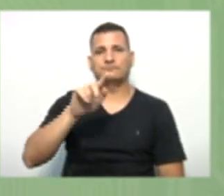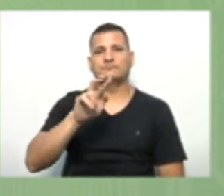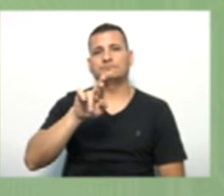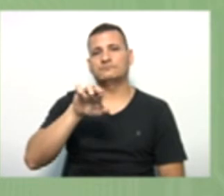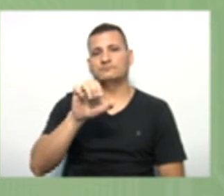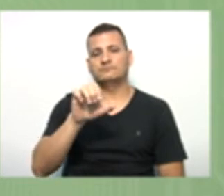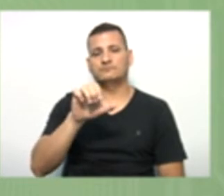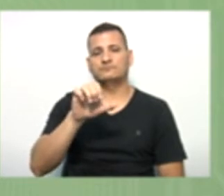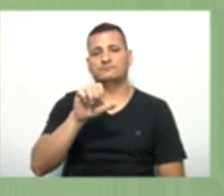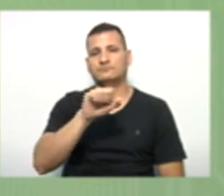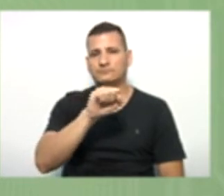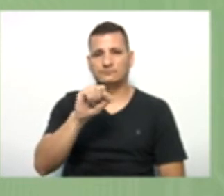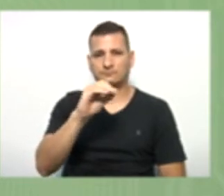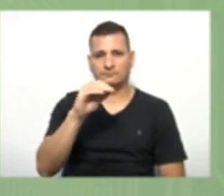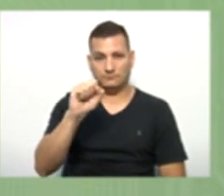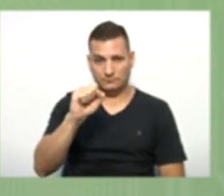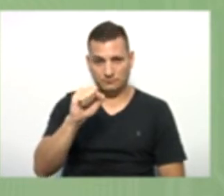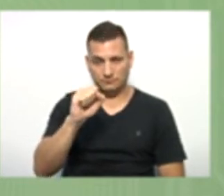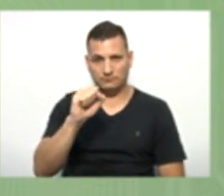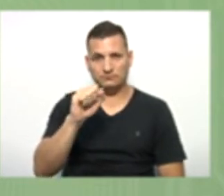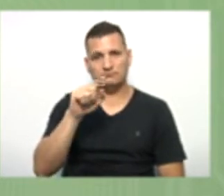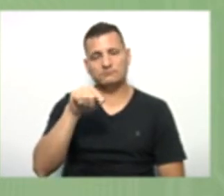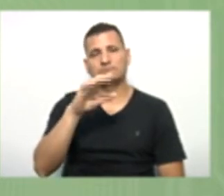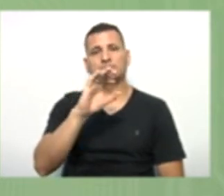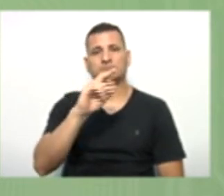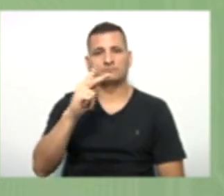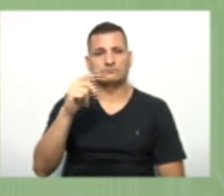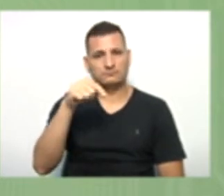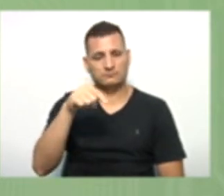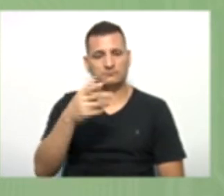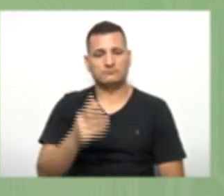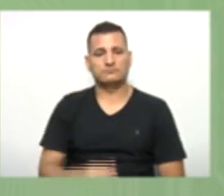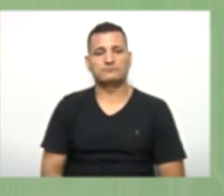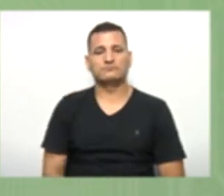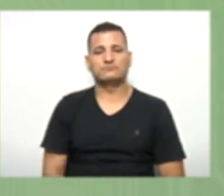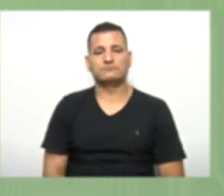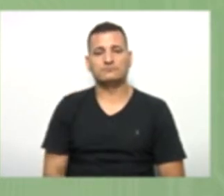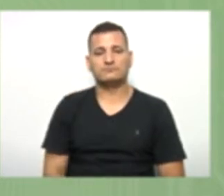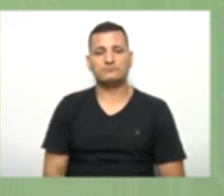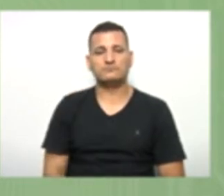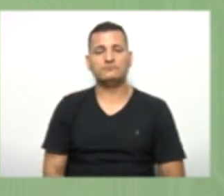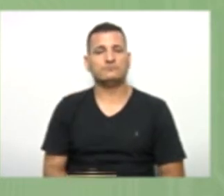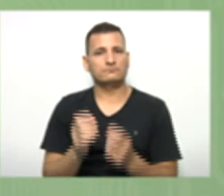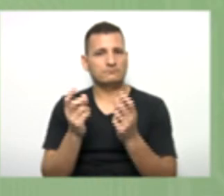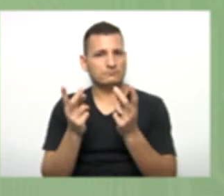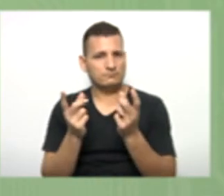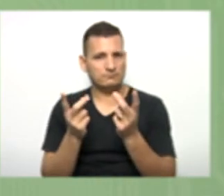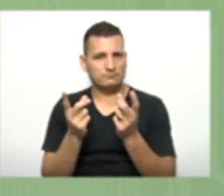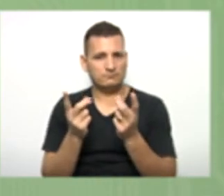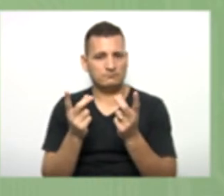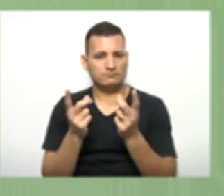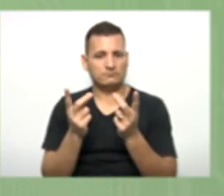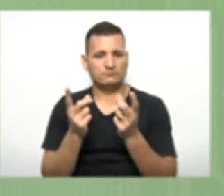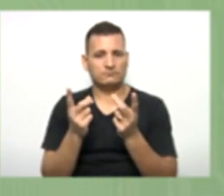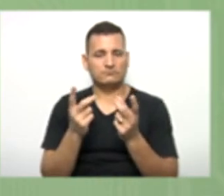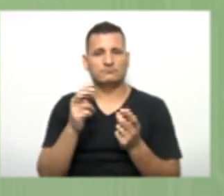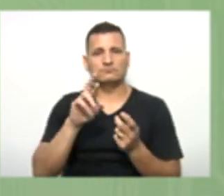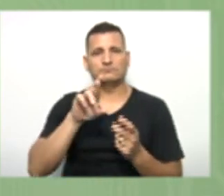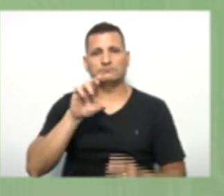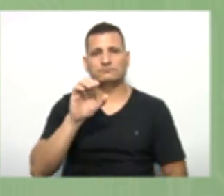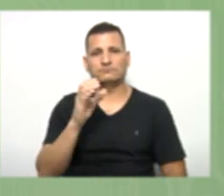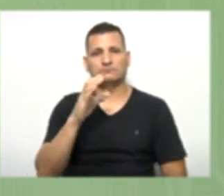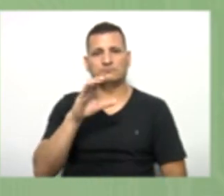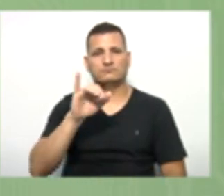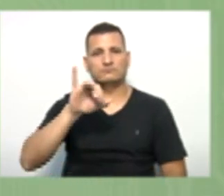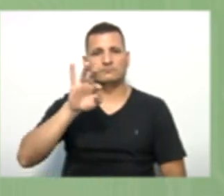ato cooperativo, né? Então, receita de vendas, quando tiver receita, lembrando